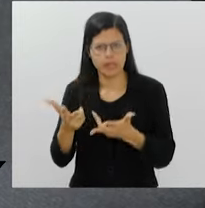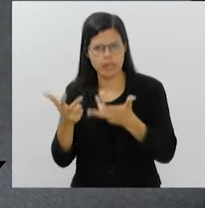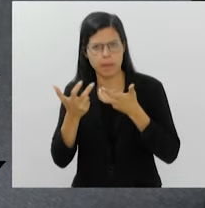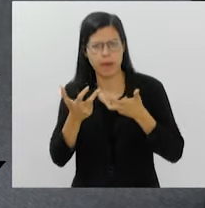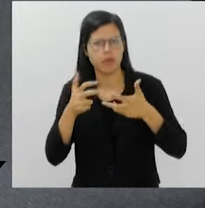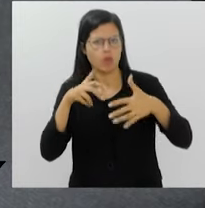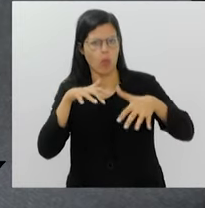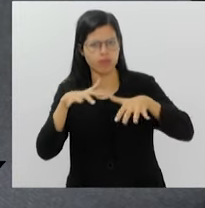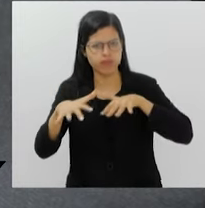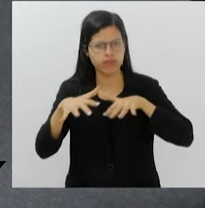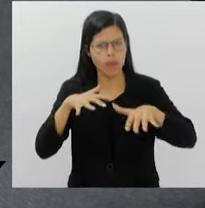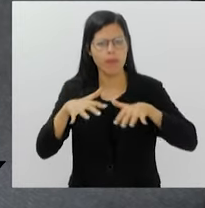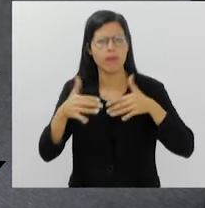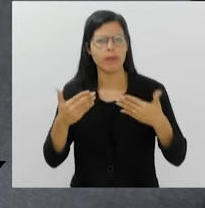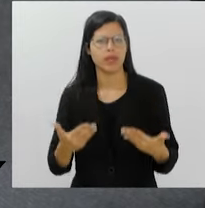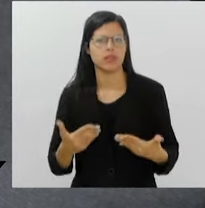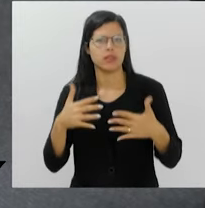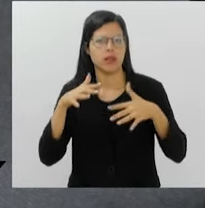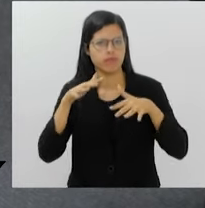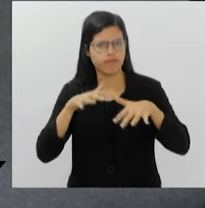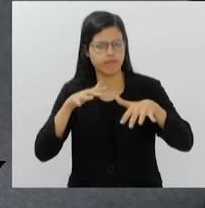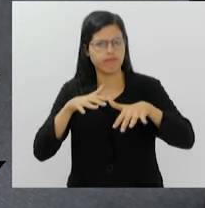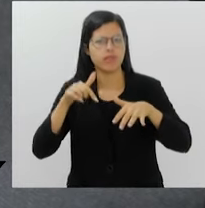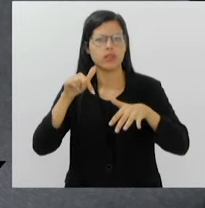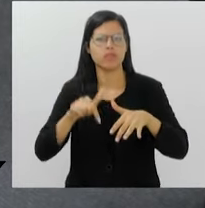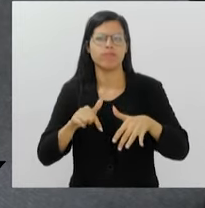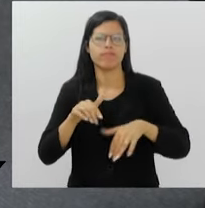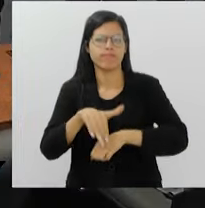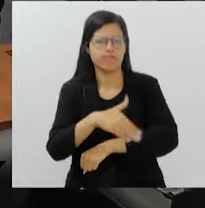estão nas ruas e a gente continua na luta.